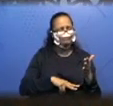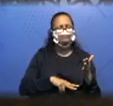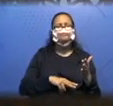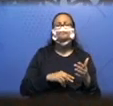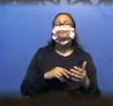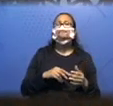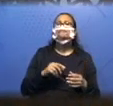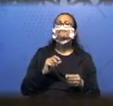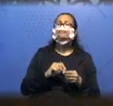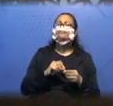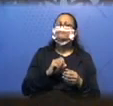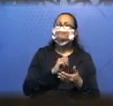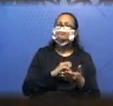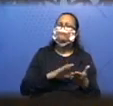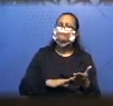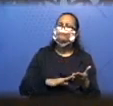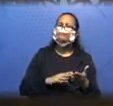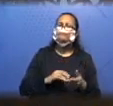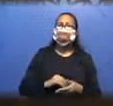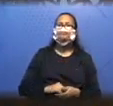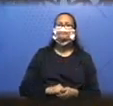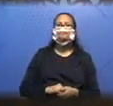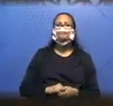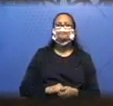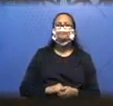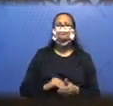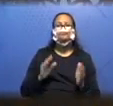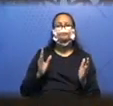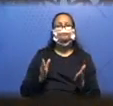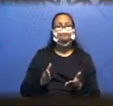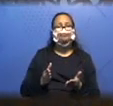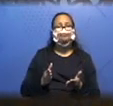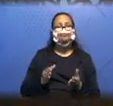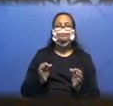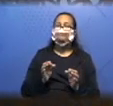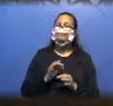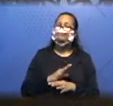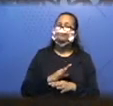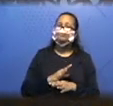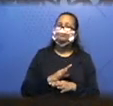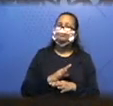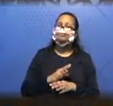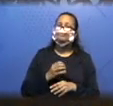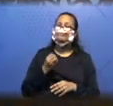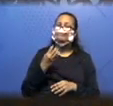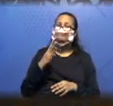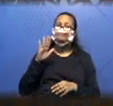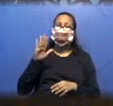as atividades, porque se vocês não leem, não conseguem fazer. Pessoal, hoje